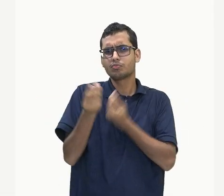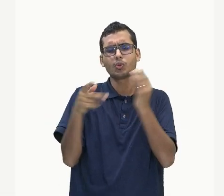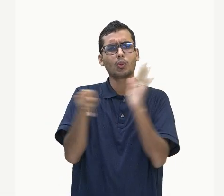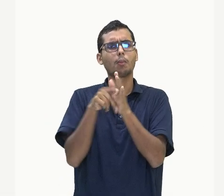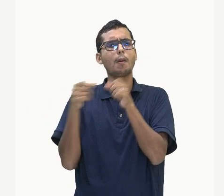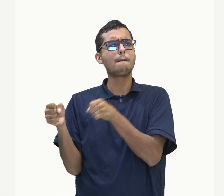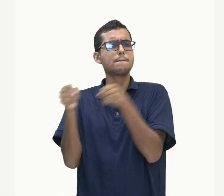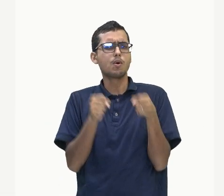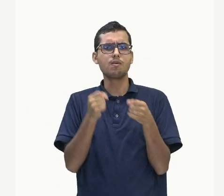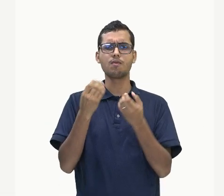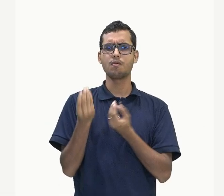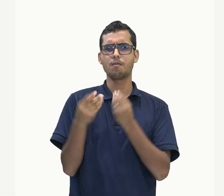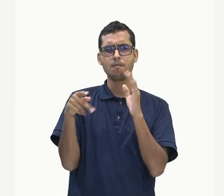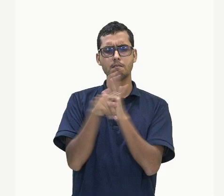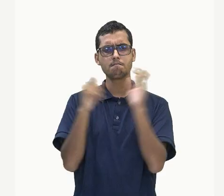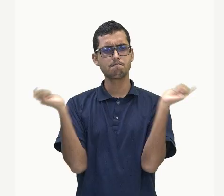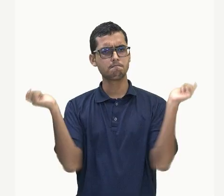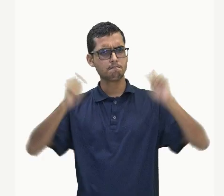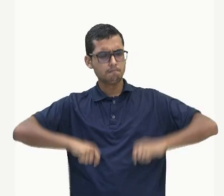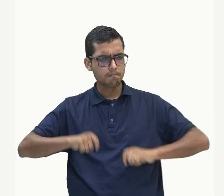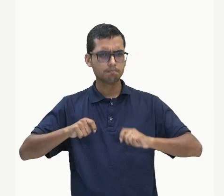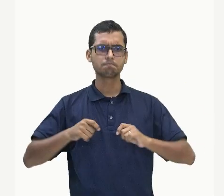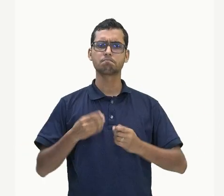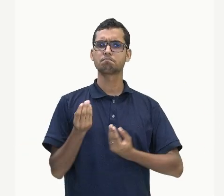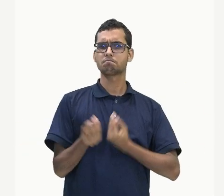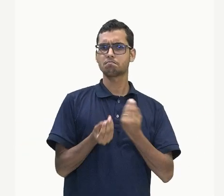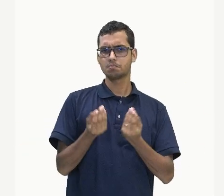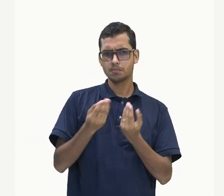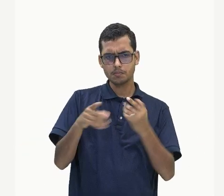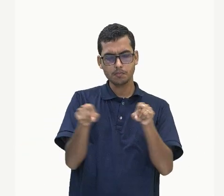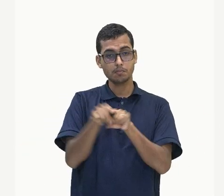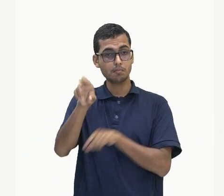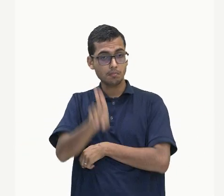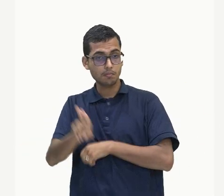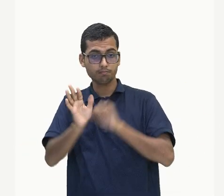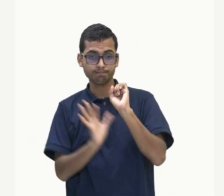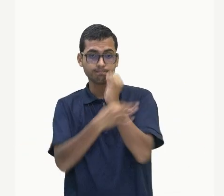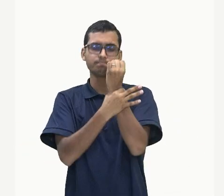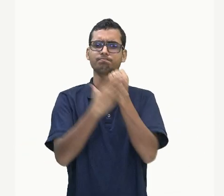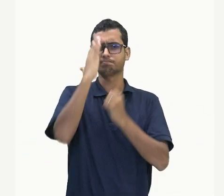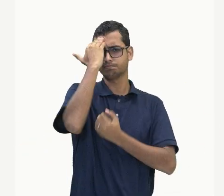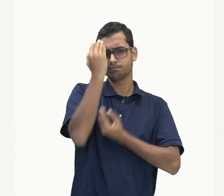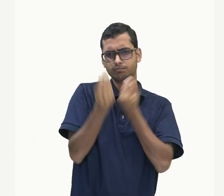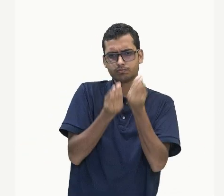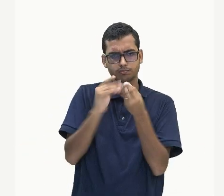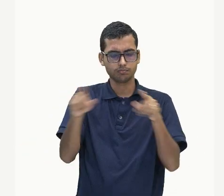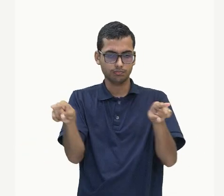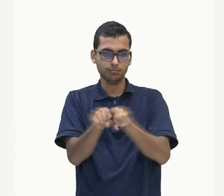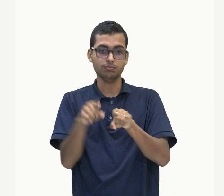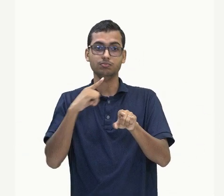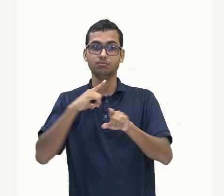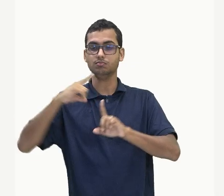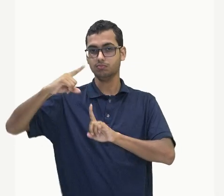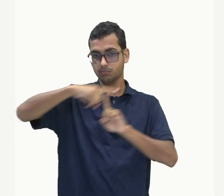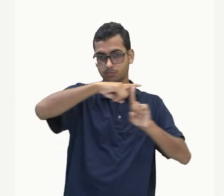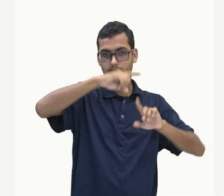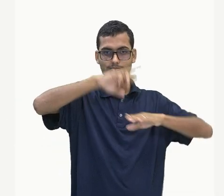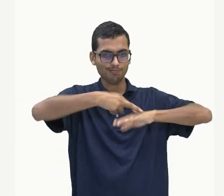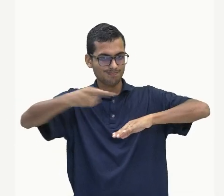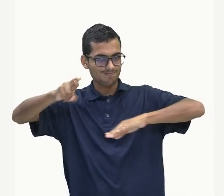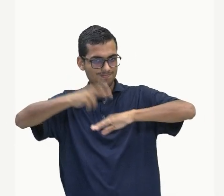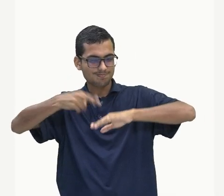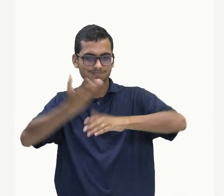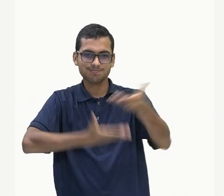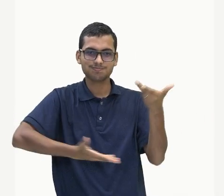efeitos e para definir formas seguras de utilizá-la. Cada tipo de radiação interage de maneira diferente com a